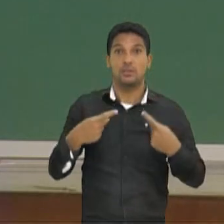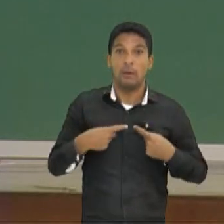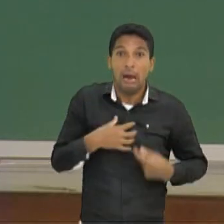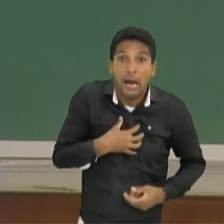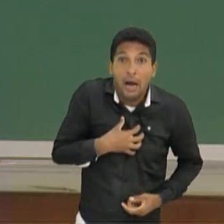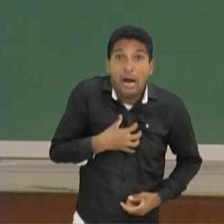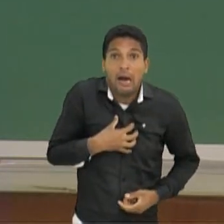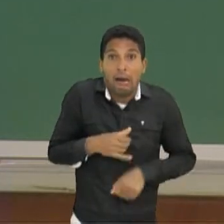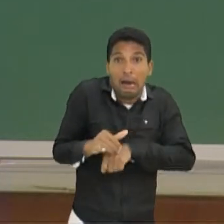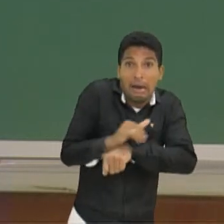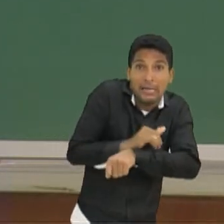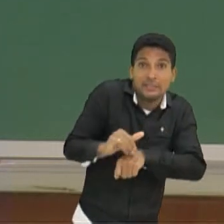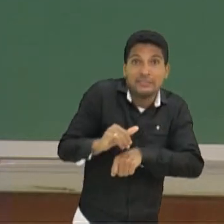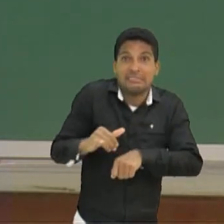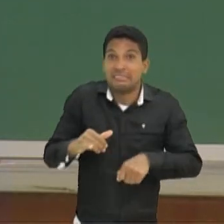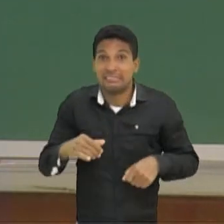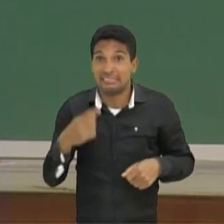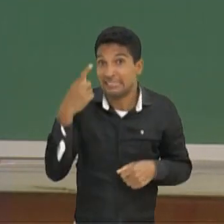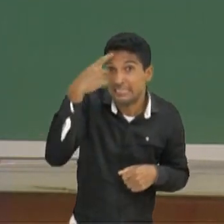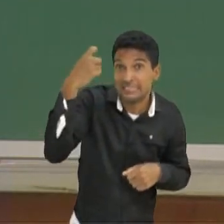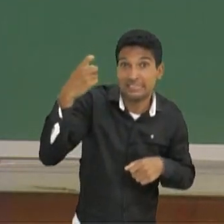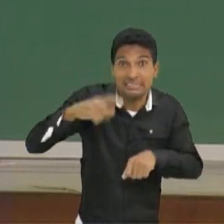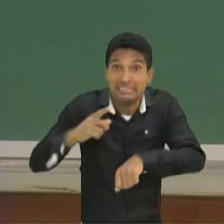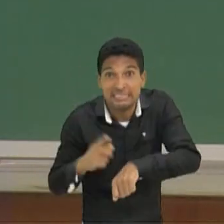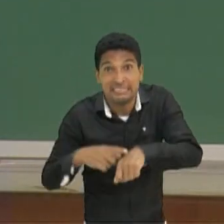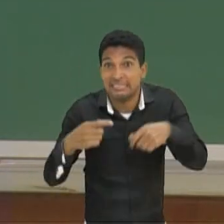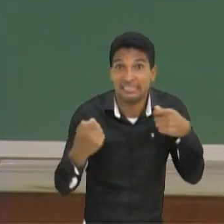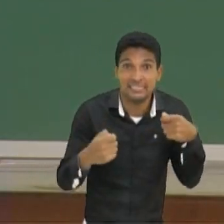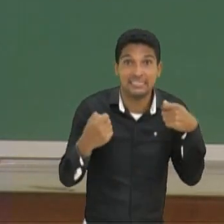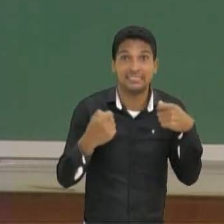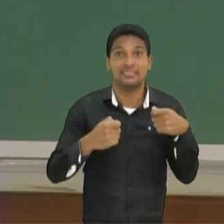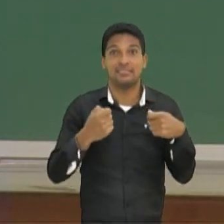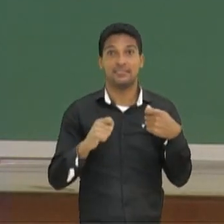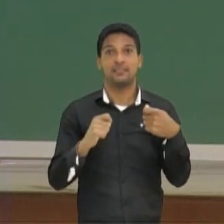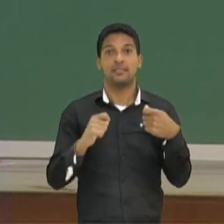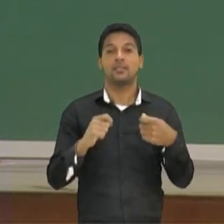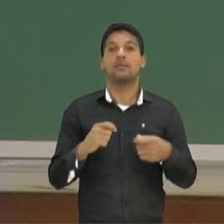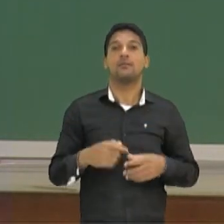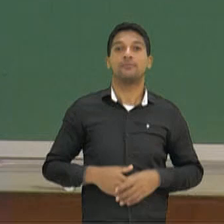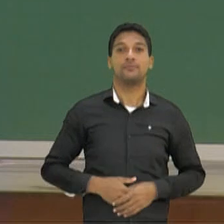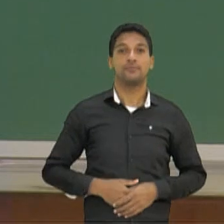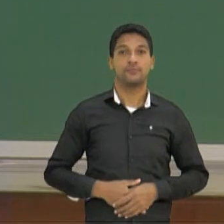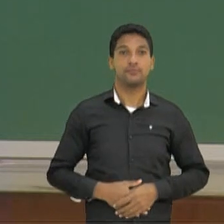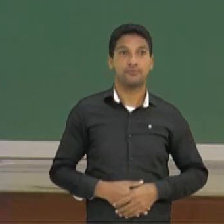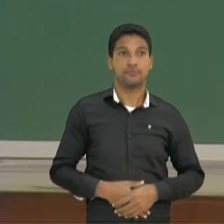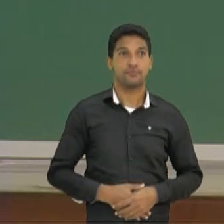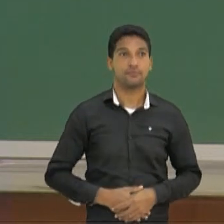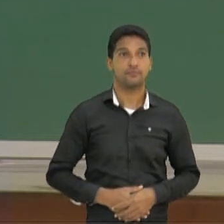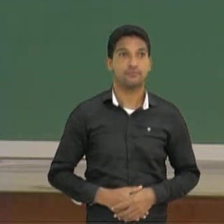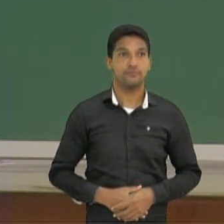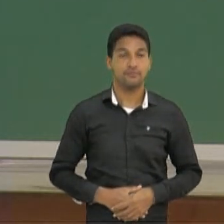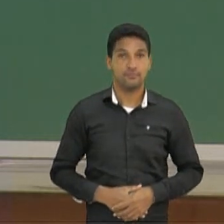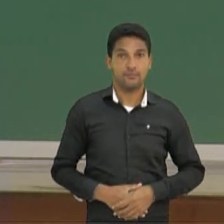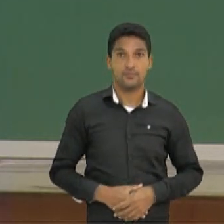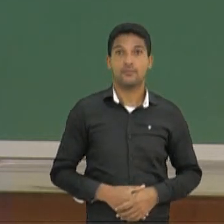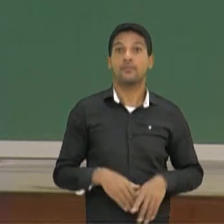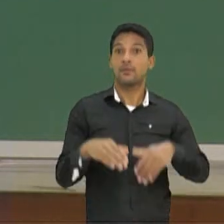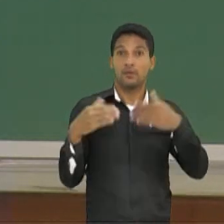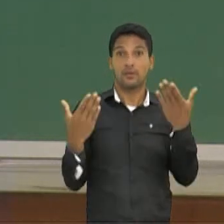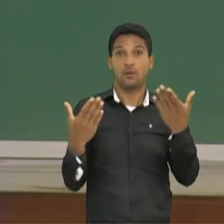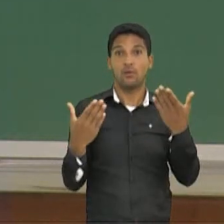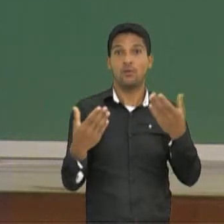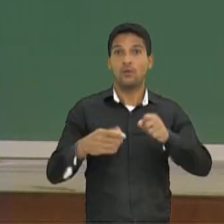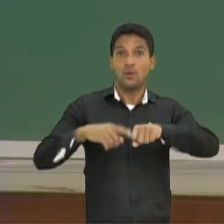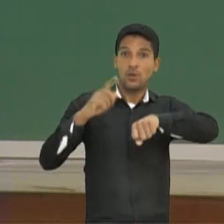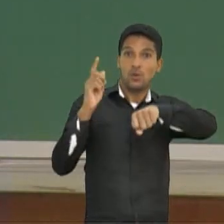então há necessidade dessa improvisação, né, de estar realizando algo dependendo do estímulo. Então, dentro da improvisação, né,